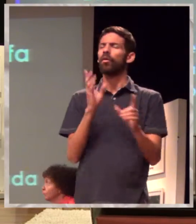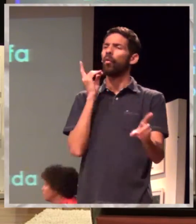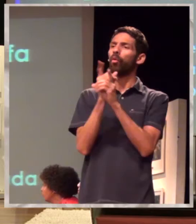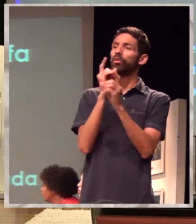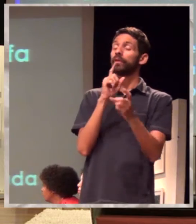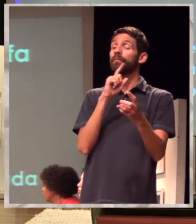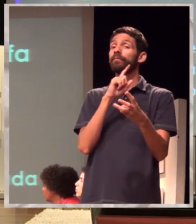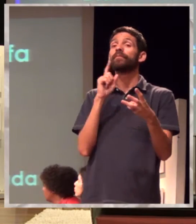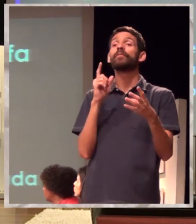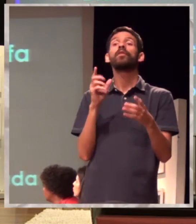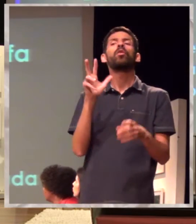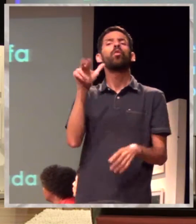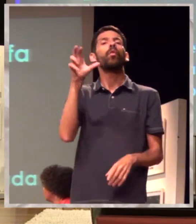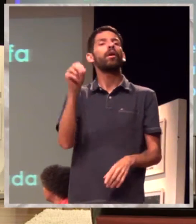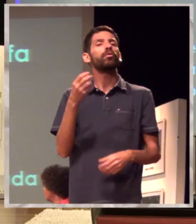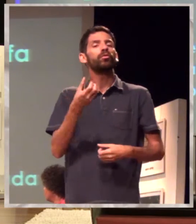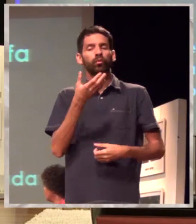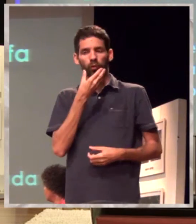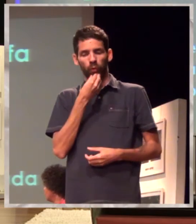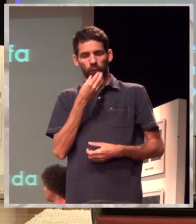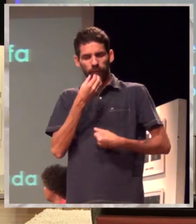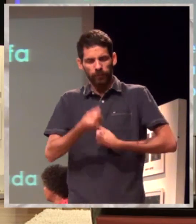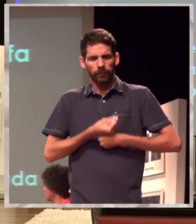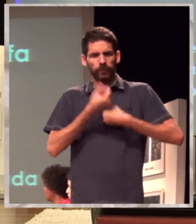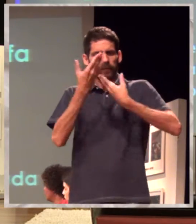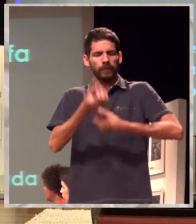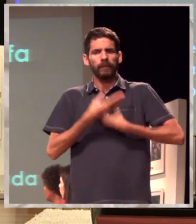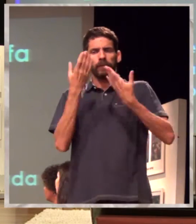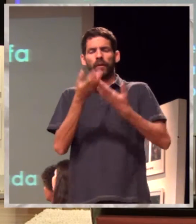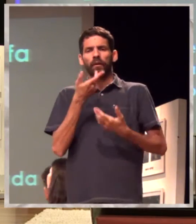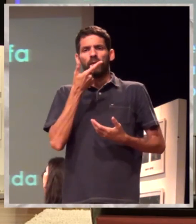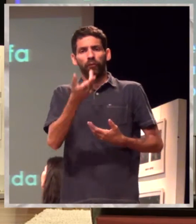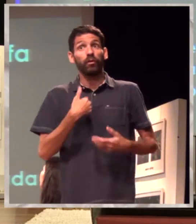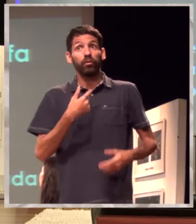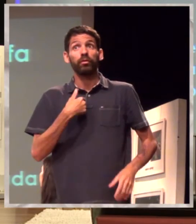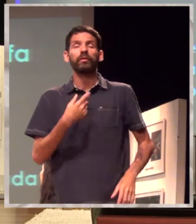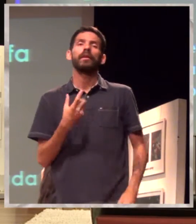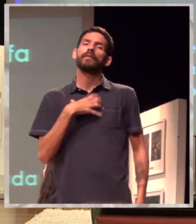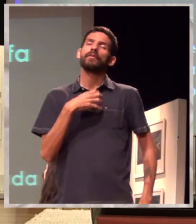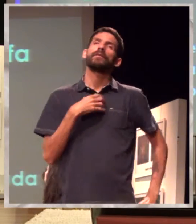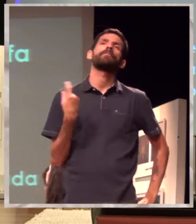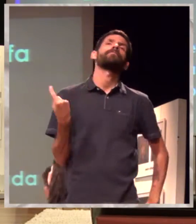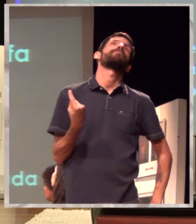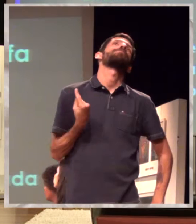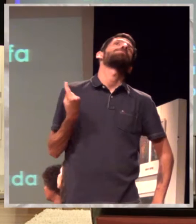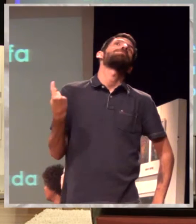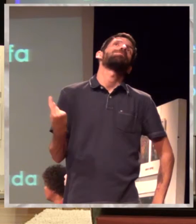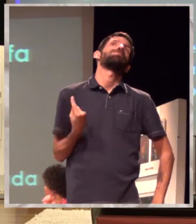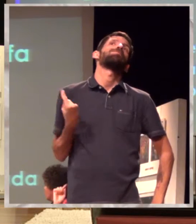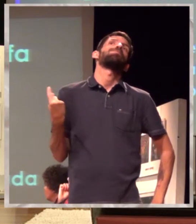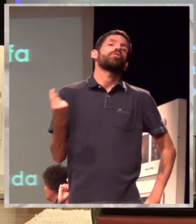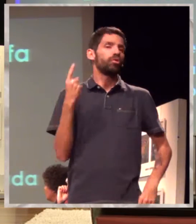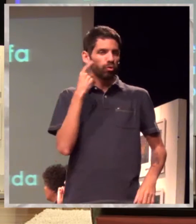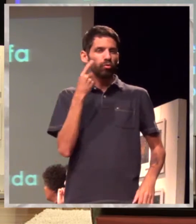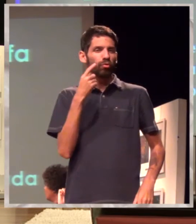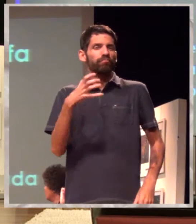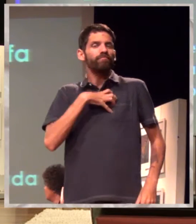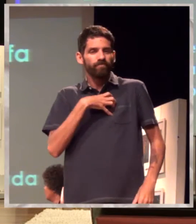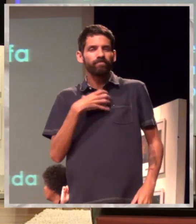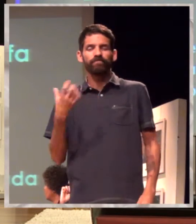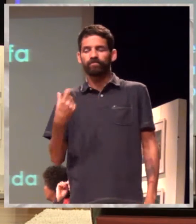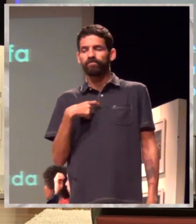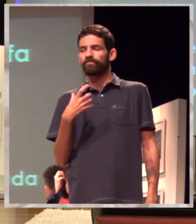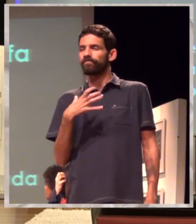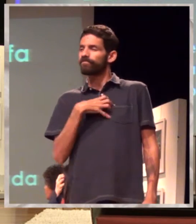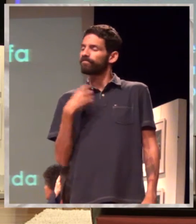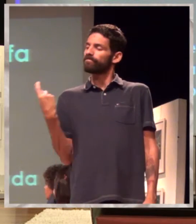muito importante foi com um aluno, um depoimento dele, que ele mostrou o tamanho da solidão que muitas vezes o jovem surdo